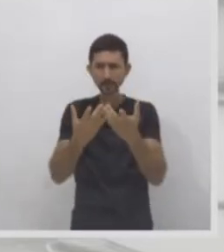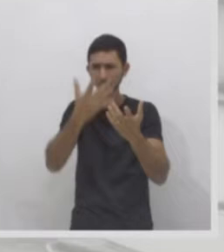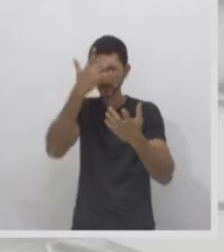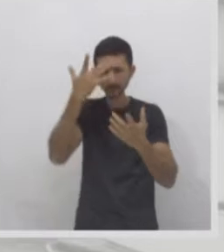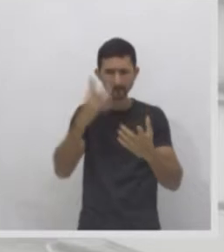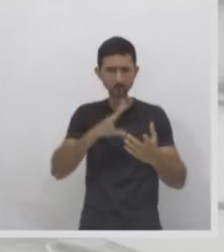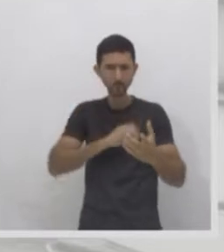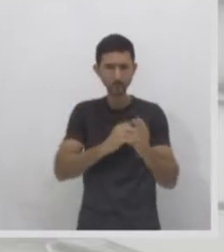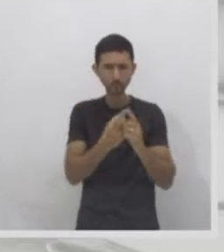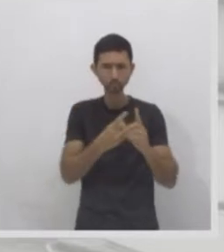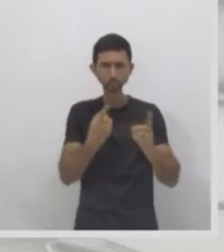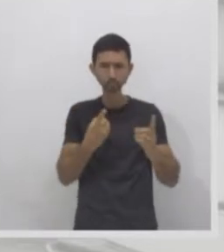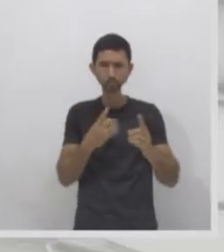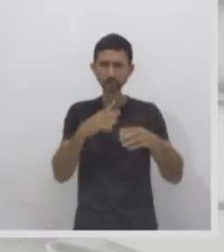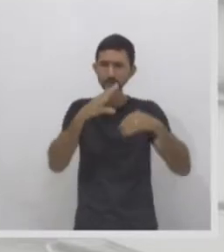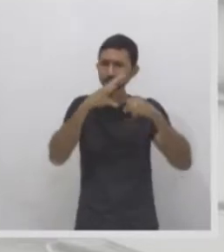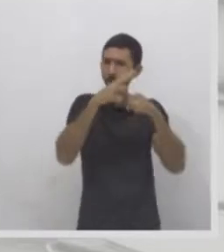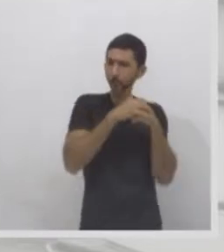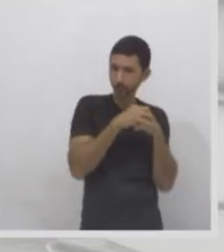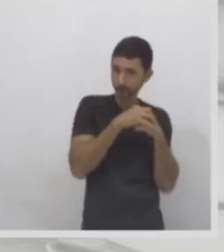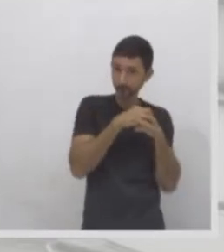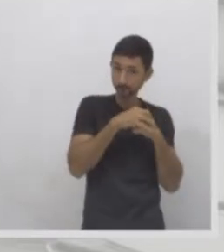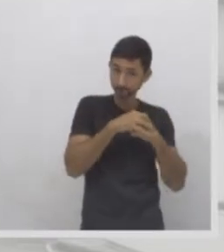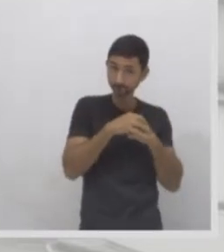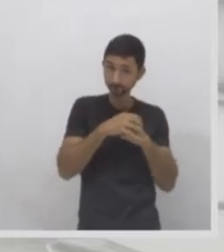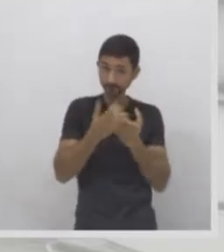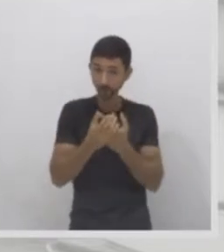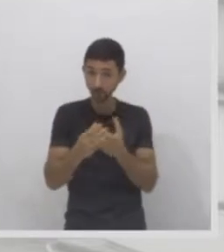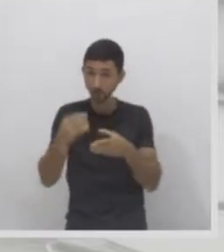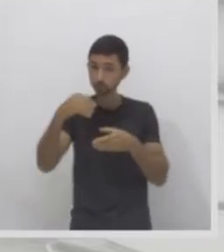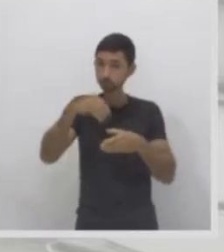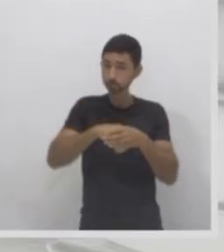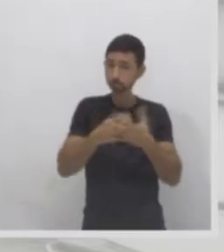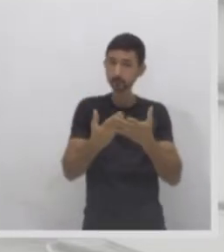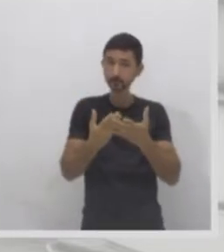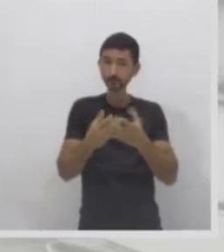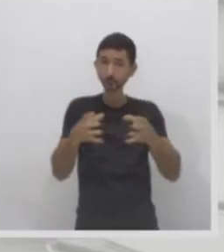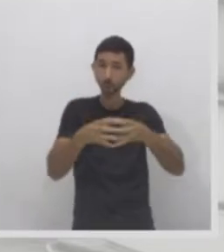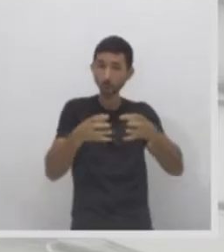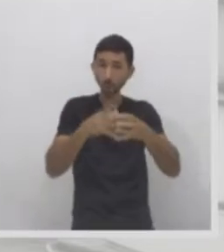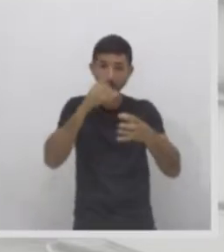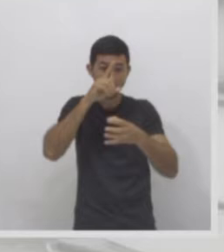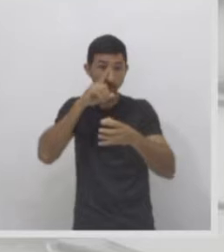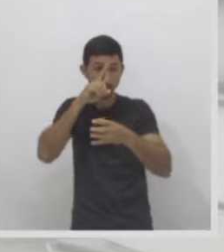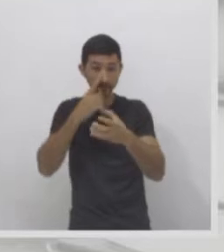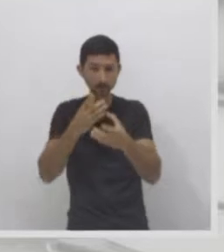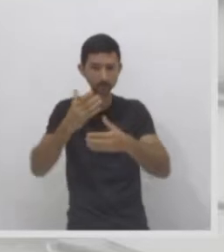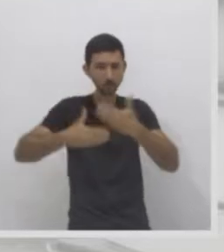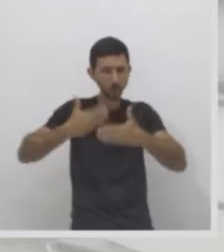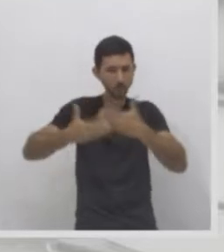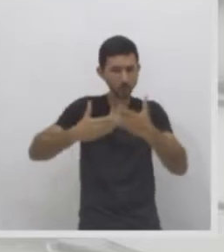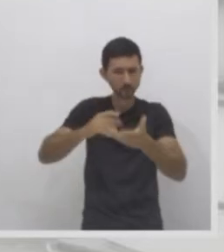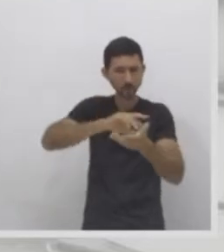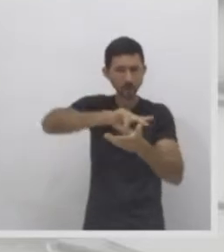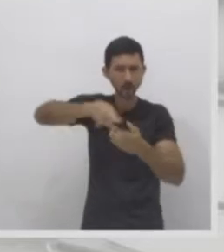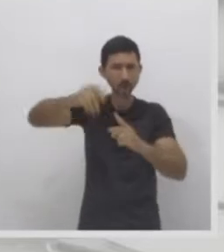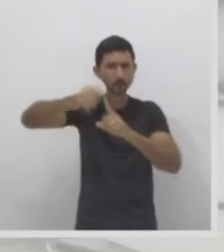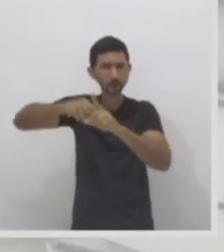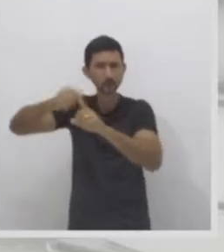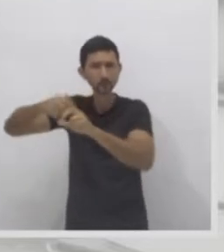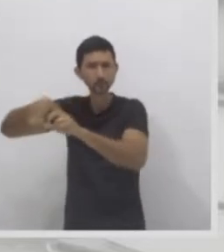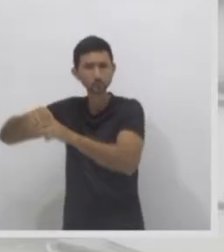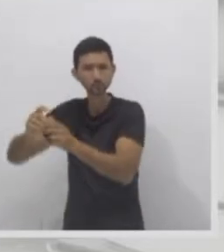em segurança, especialmente se elas forem parte do grupo de risco. Porém, esses vários meses seguidos